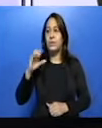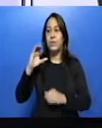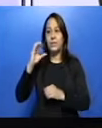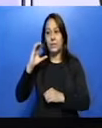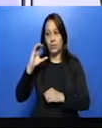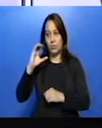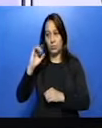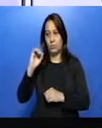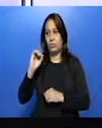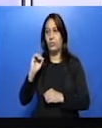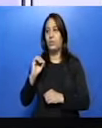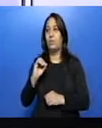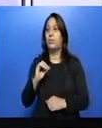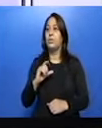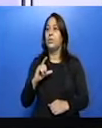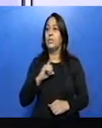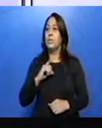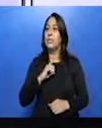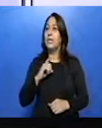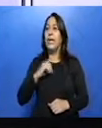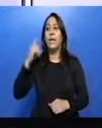Depois de